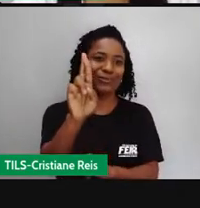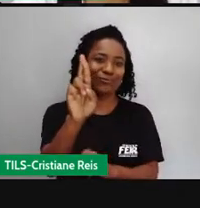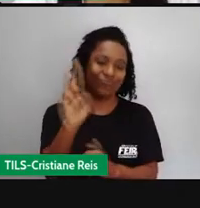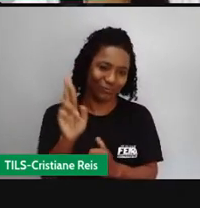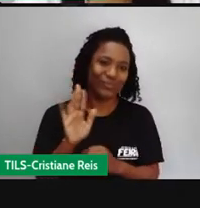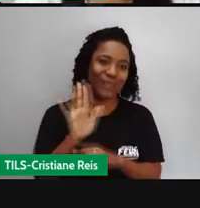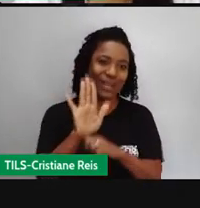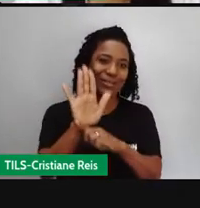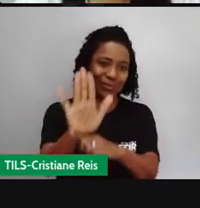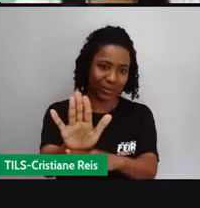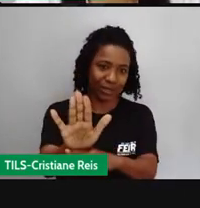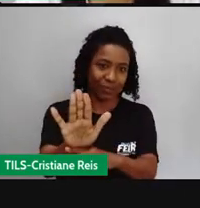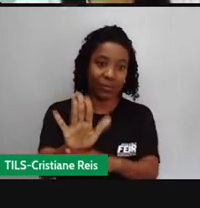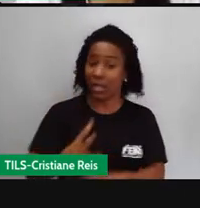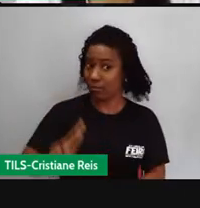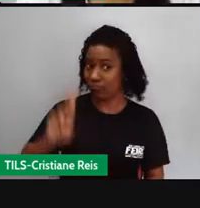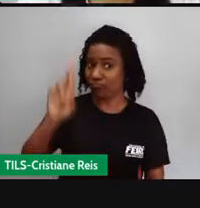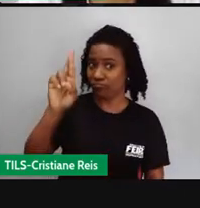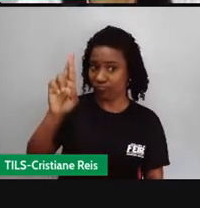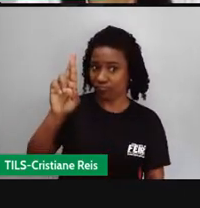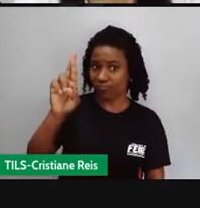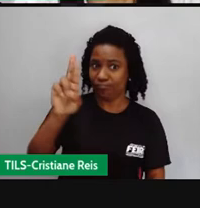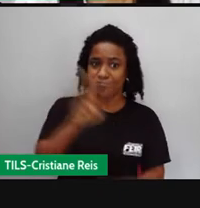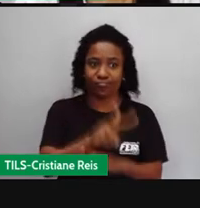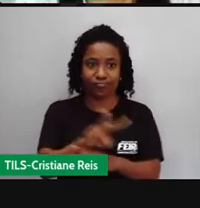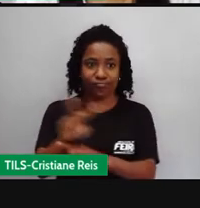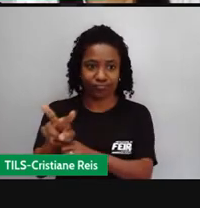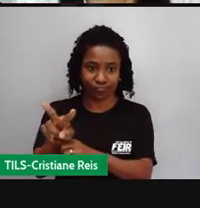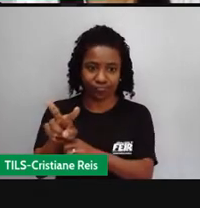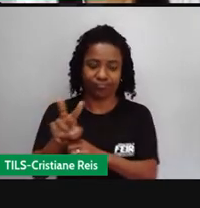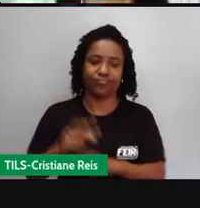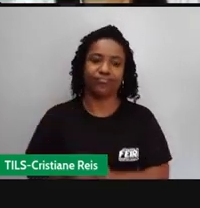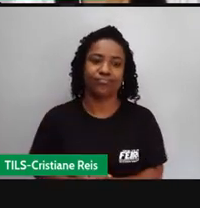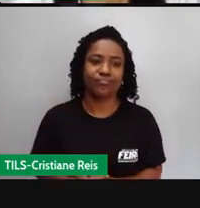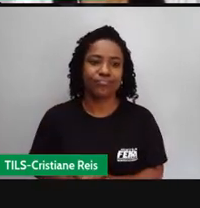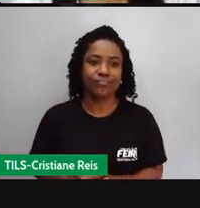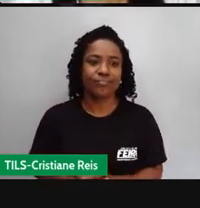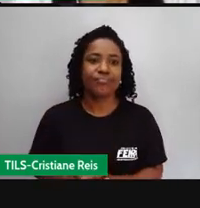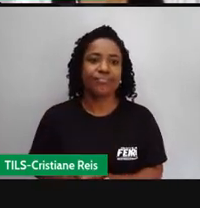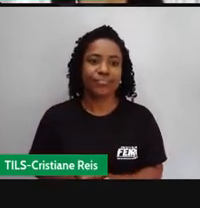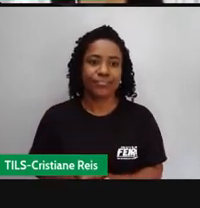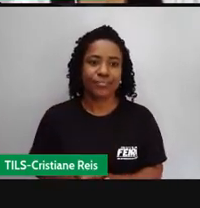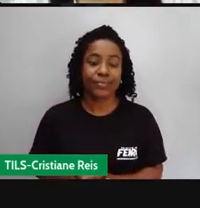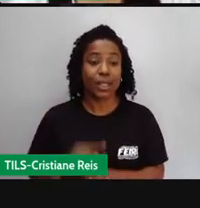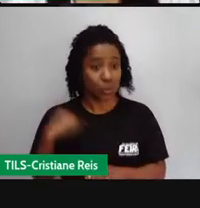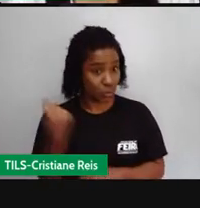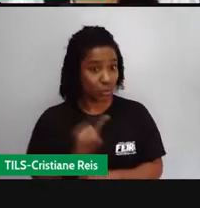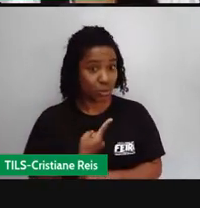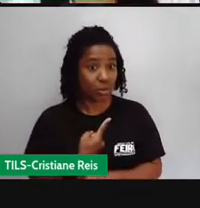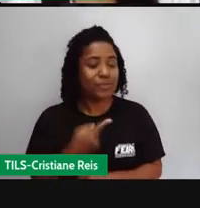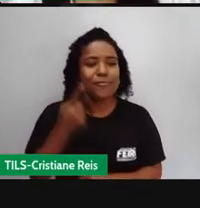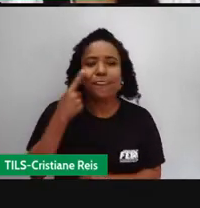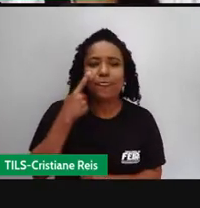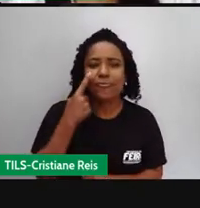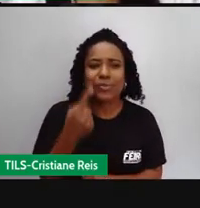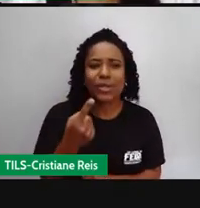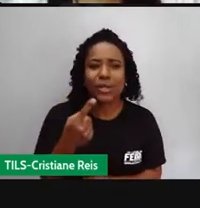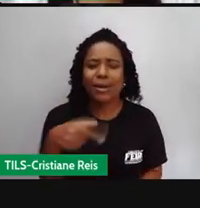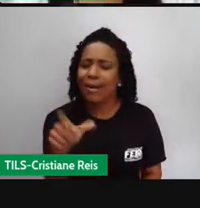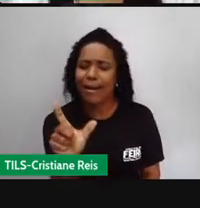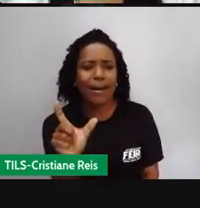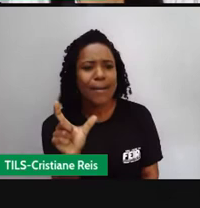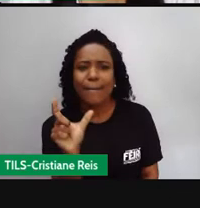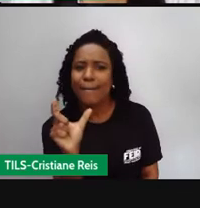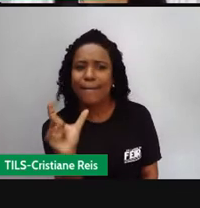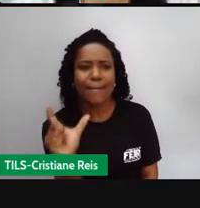as lideranças. E aí, se a gente for observar a origem da palavra democracia,